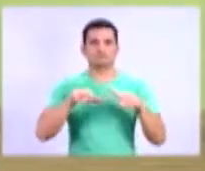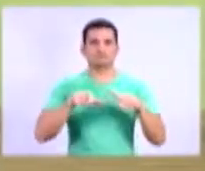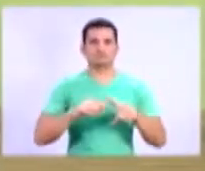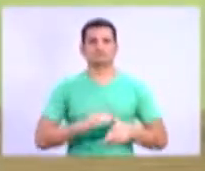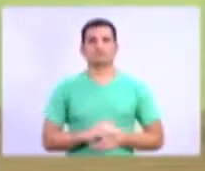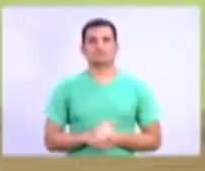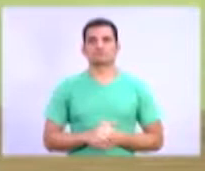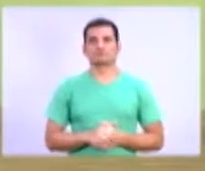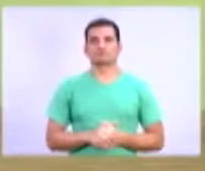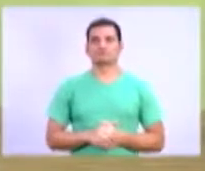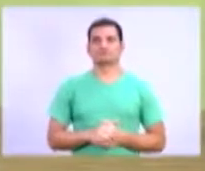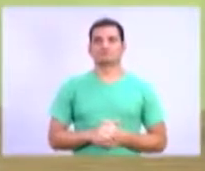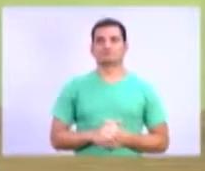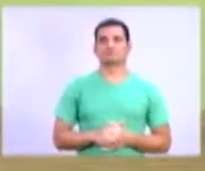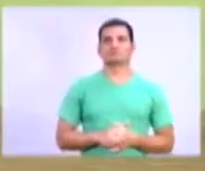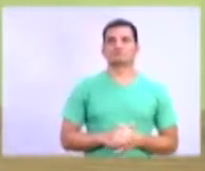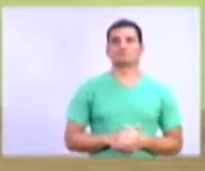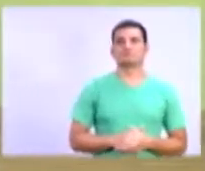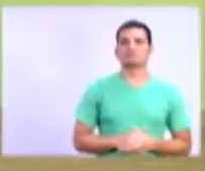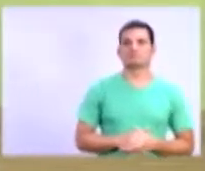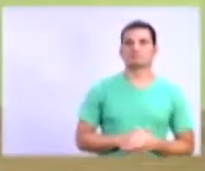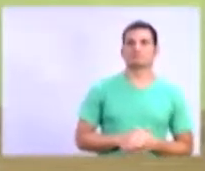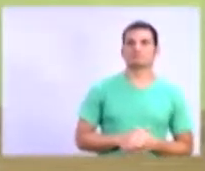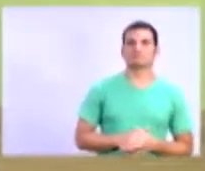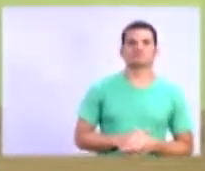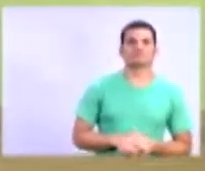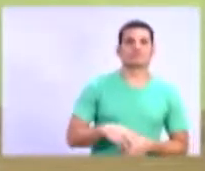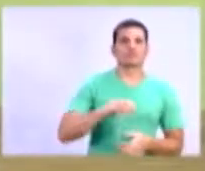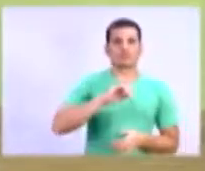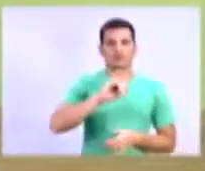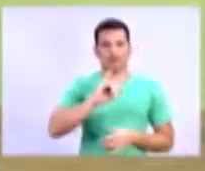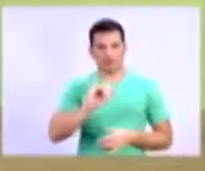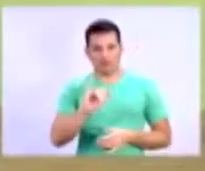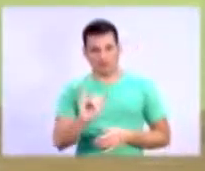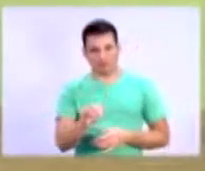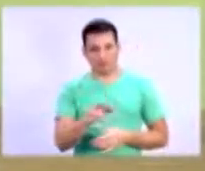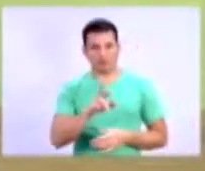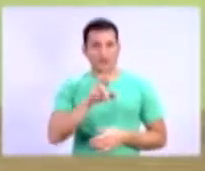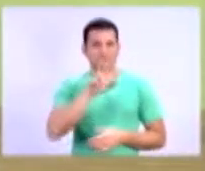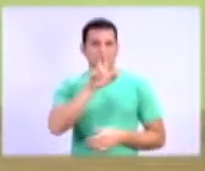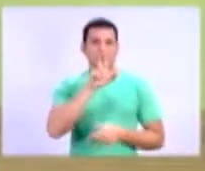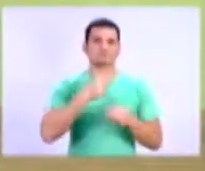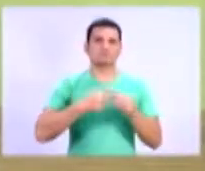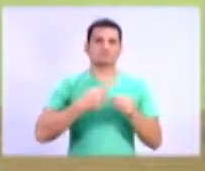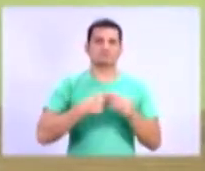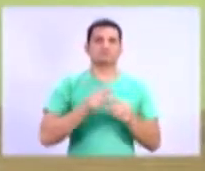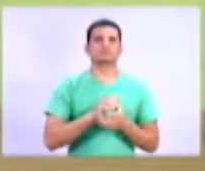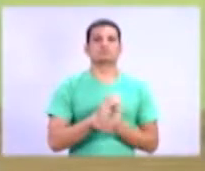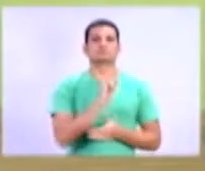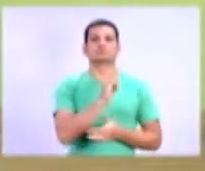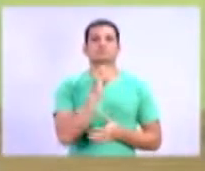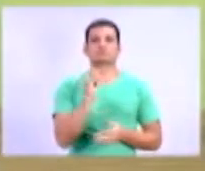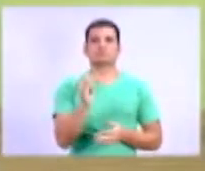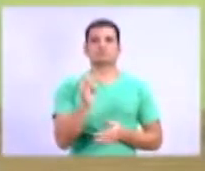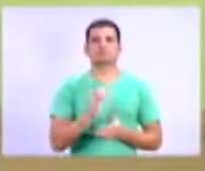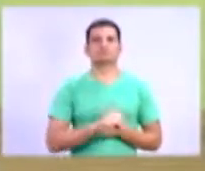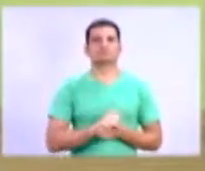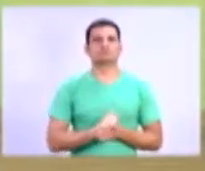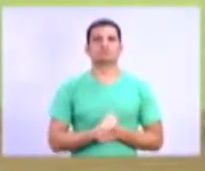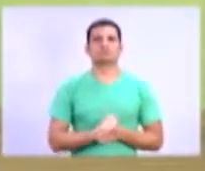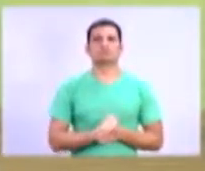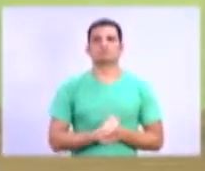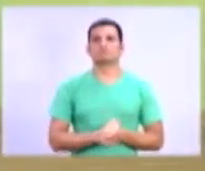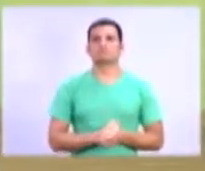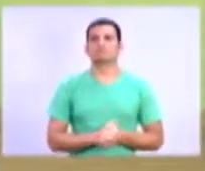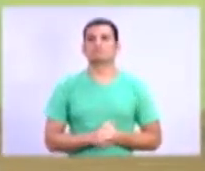Também temos do Polo de Jaru a participação, enviado pela tutora, não diz aqui o nome